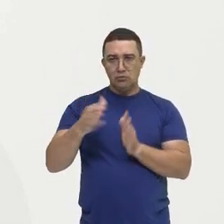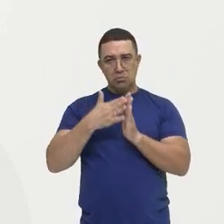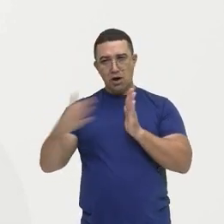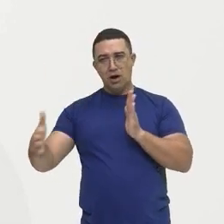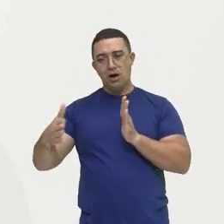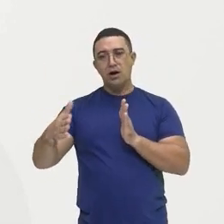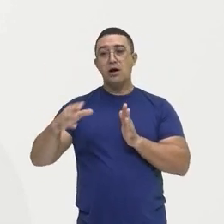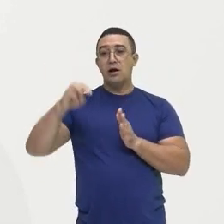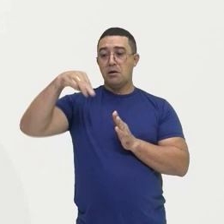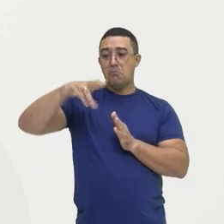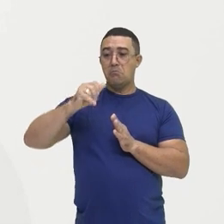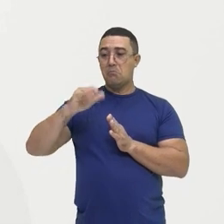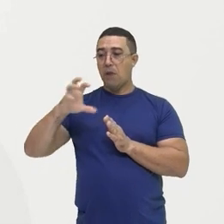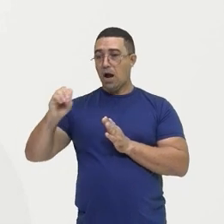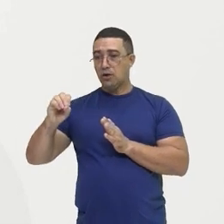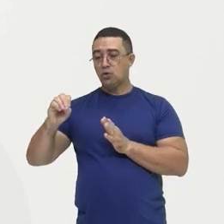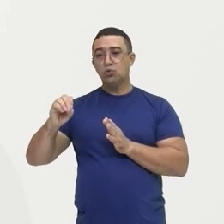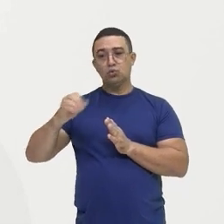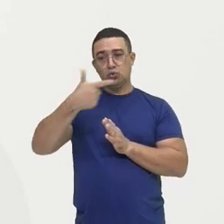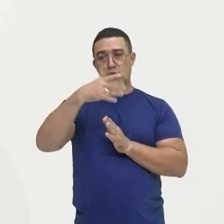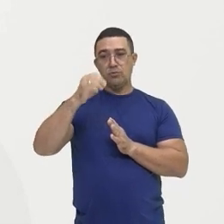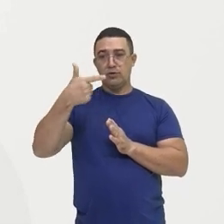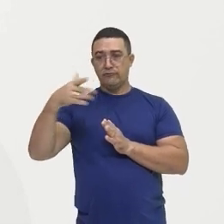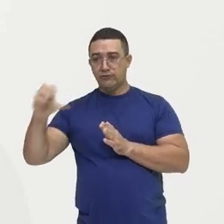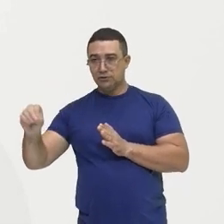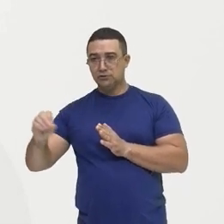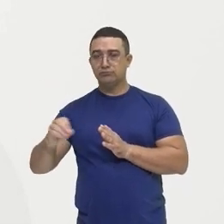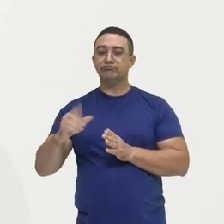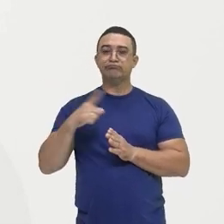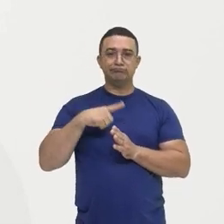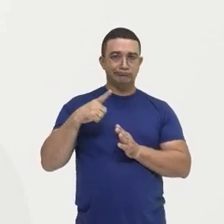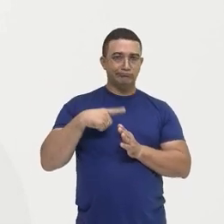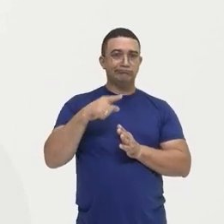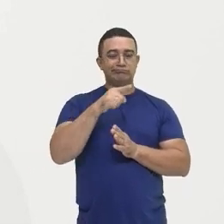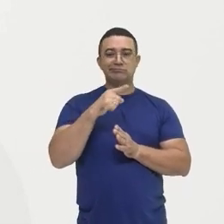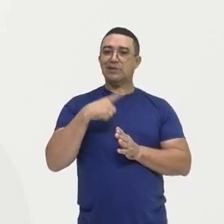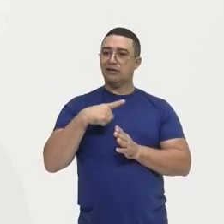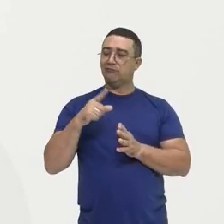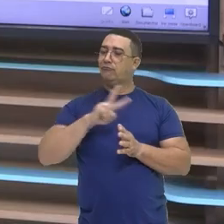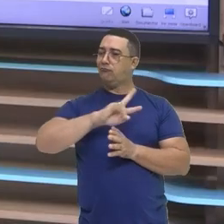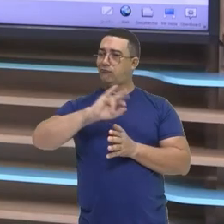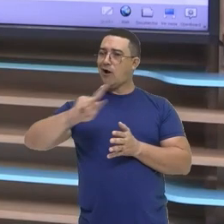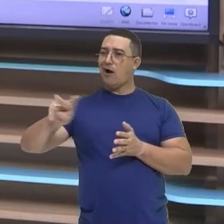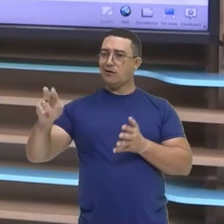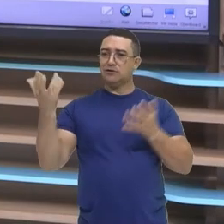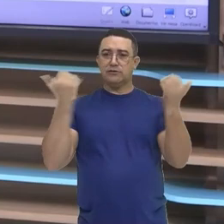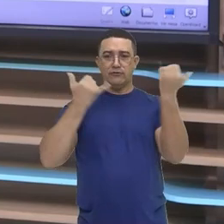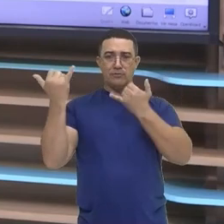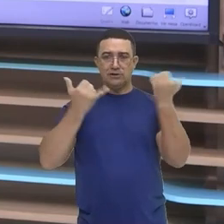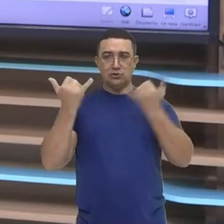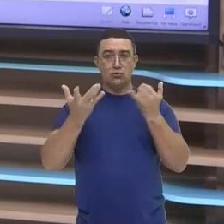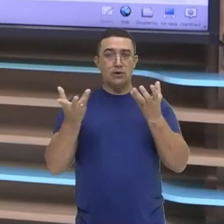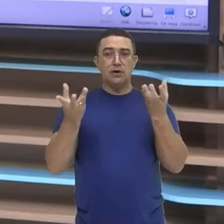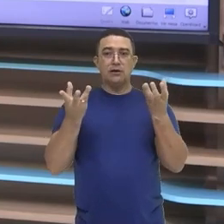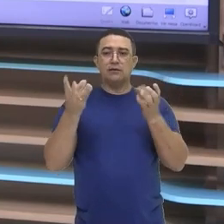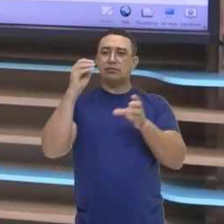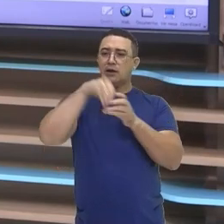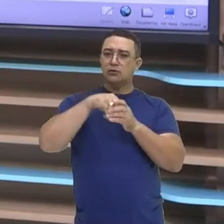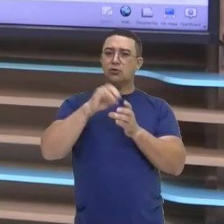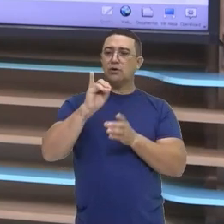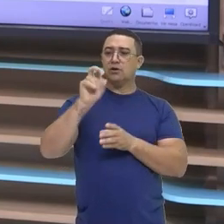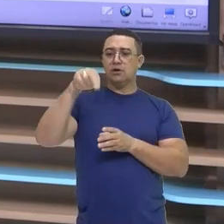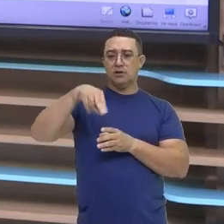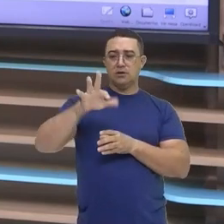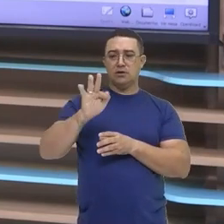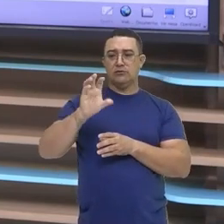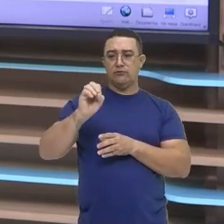2020. Então, dentro desse infográfico, a gente obtém muitas informações. Eu coloquei esse infográfico bem simples para